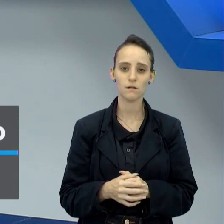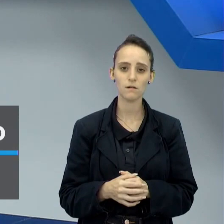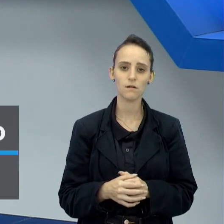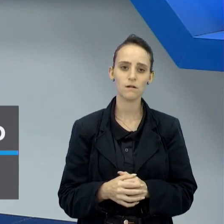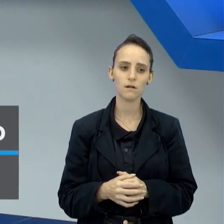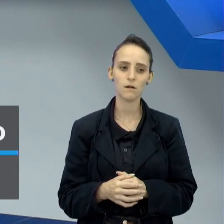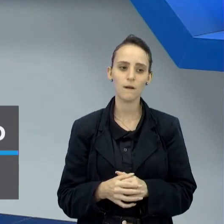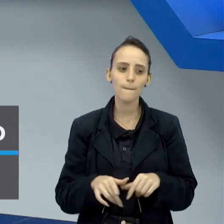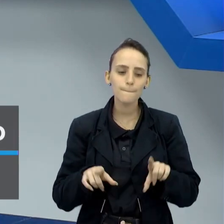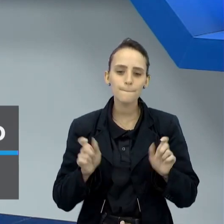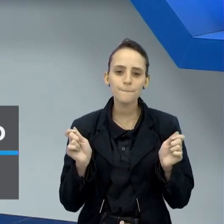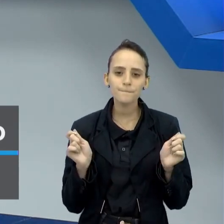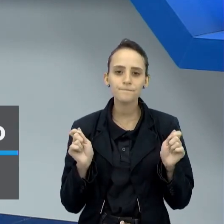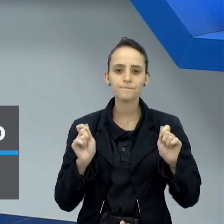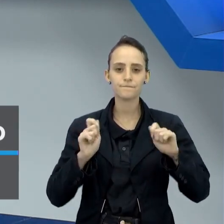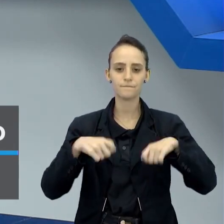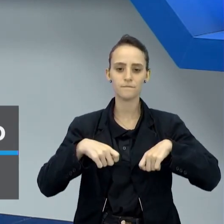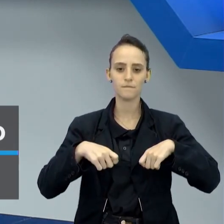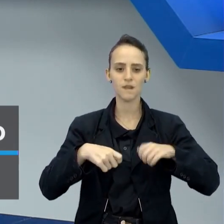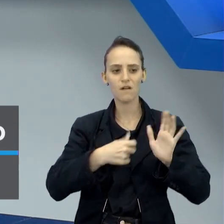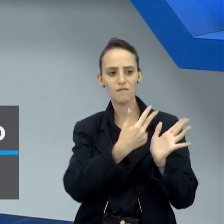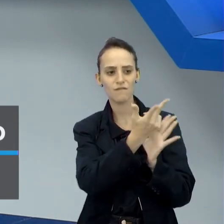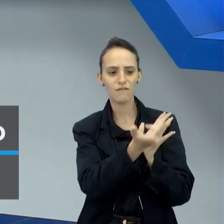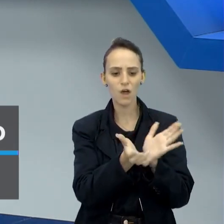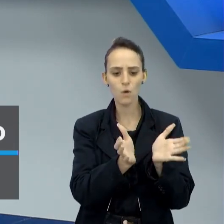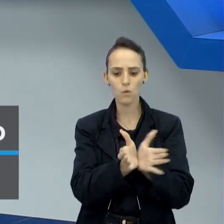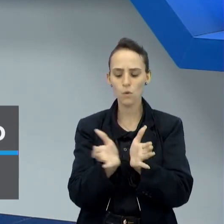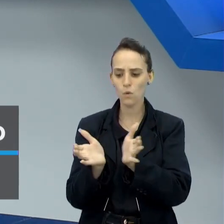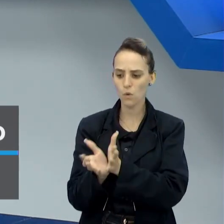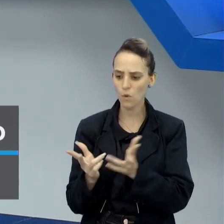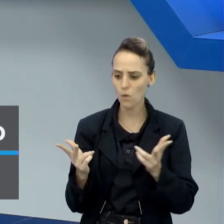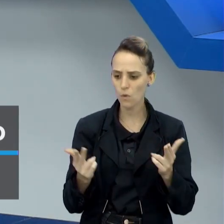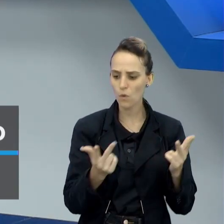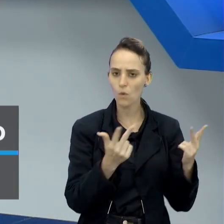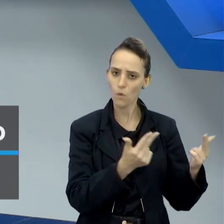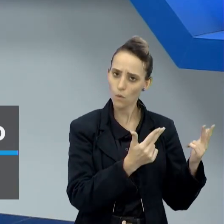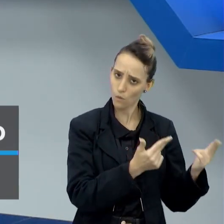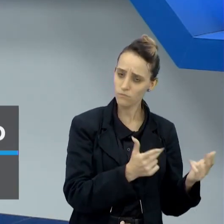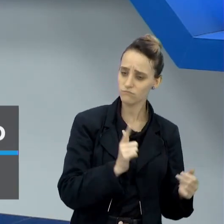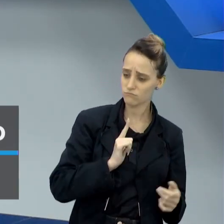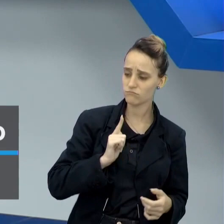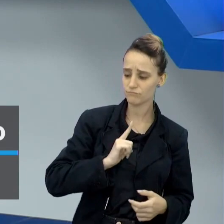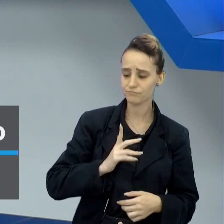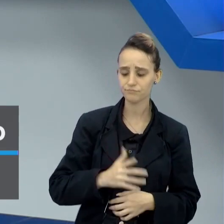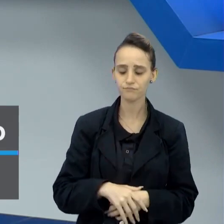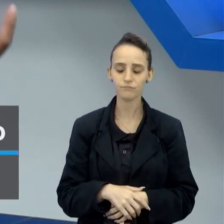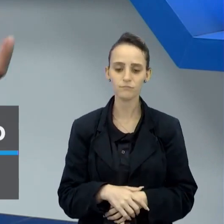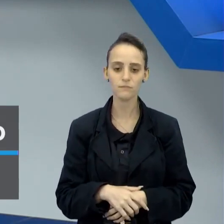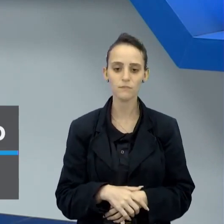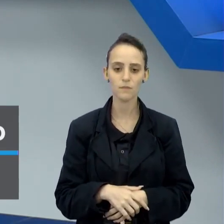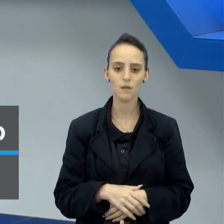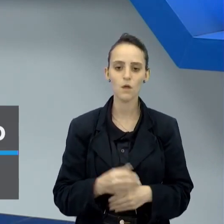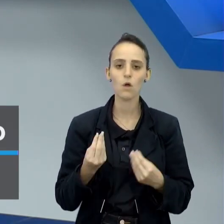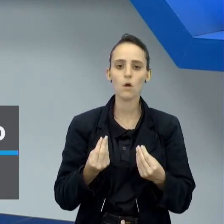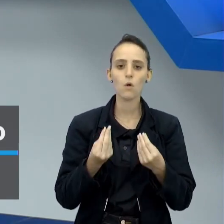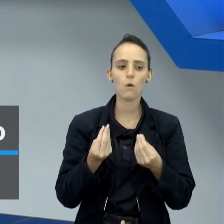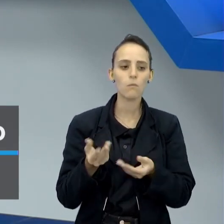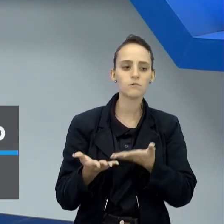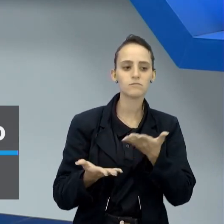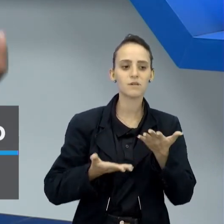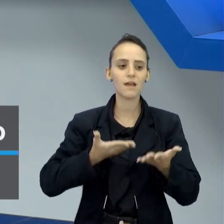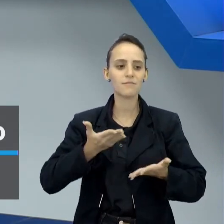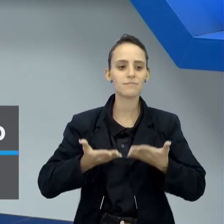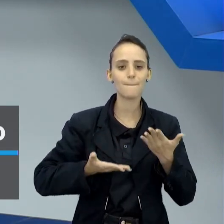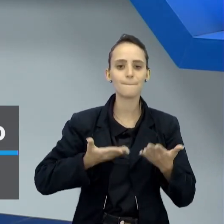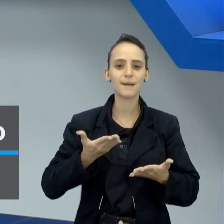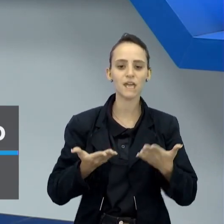estigma e de inferioridade de determinados grupos. Quando nós analisamos como nós somos tratados em